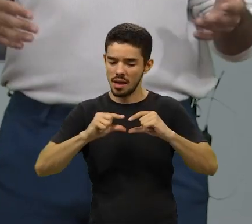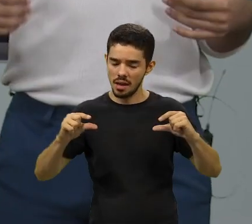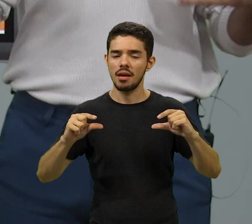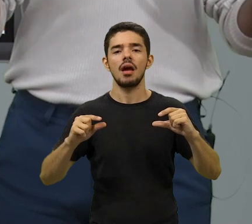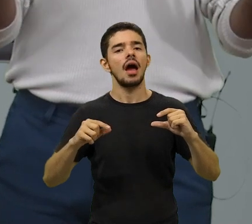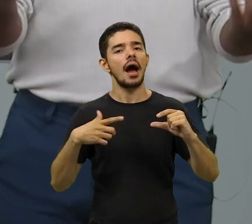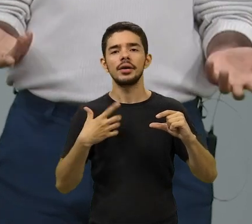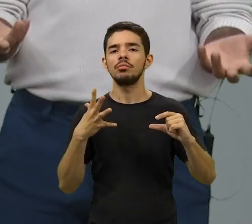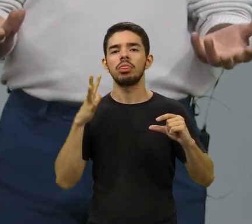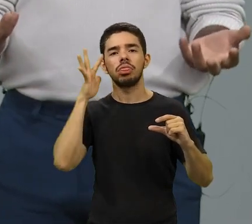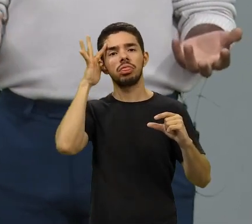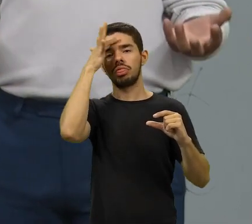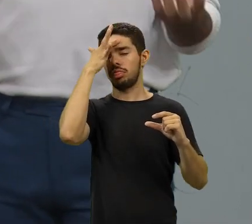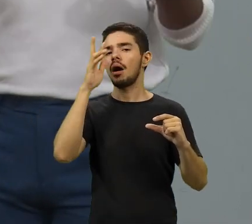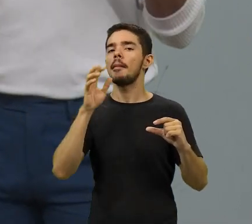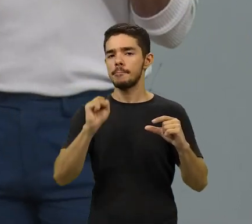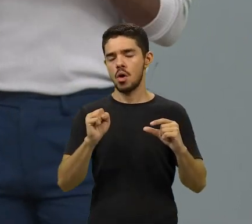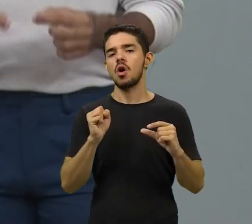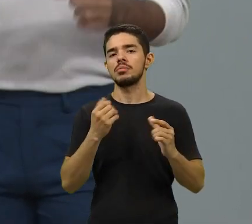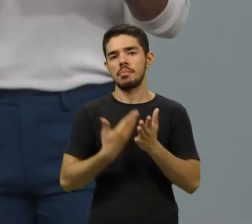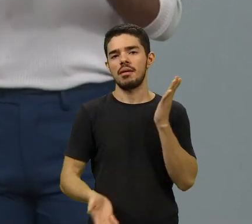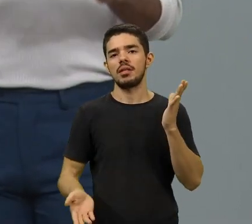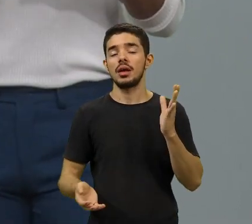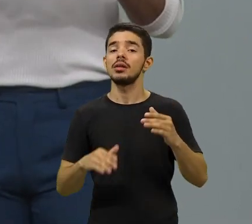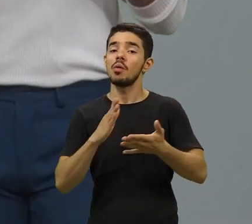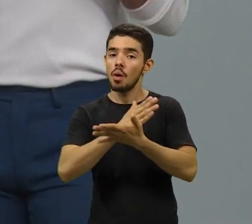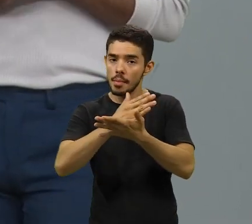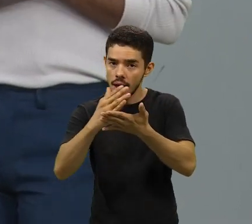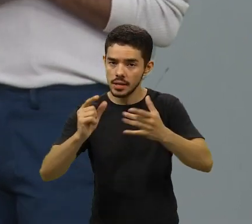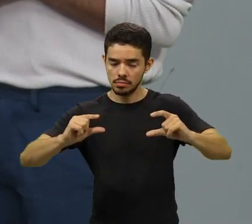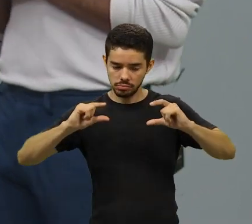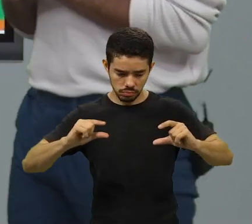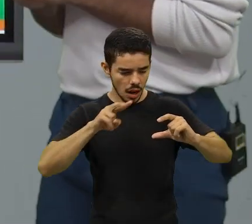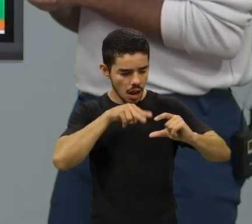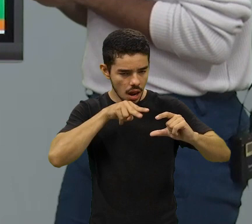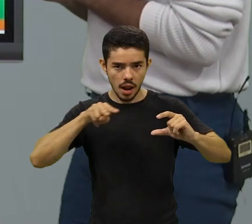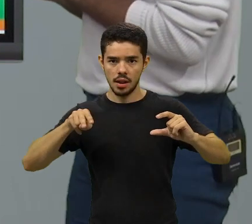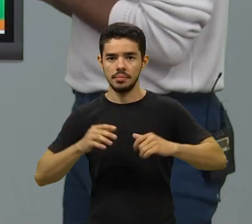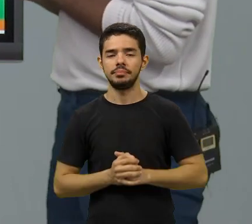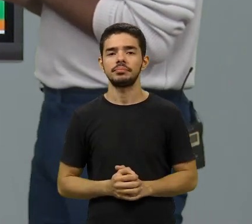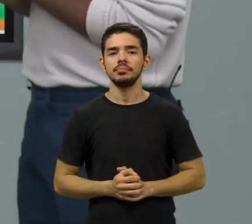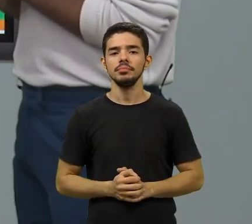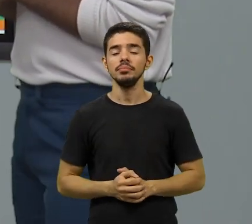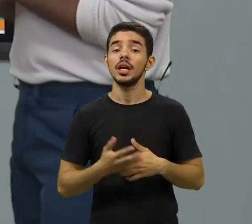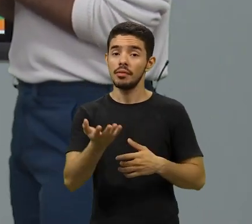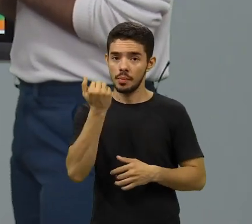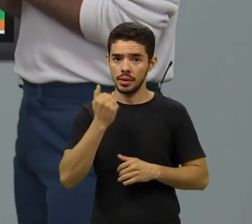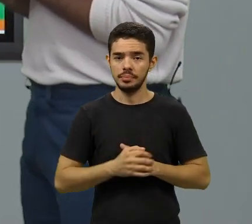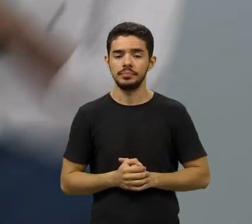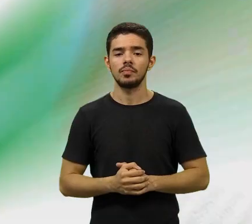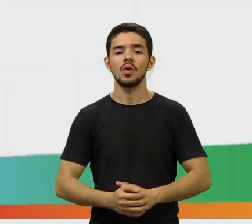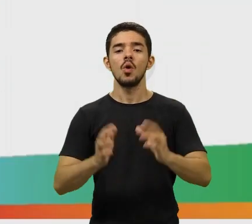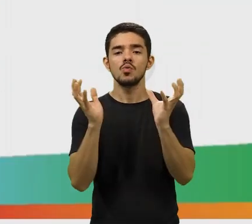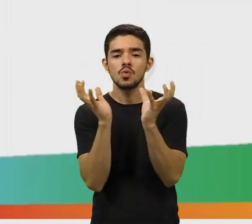questão, o que a questão quer. Então, eu vou iniciar a questão pelo enunciado. Então, vamos lá. Um grupo de